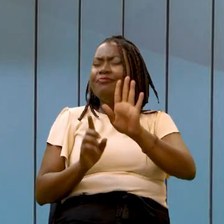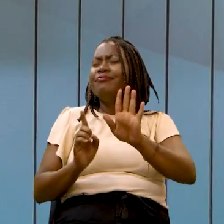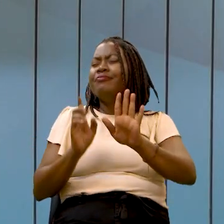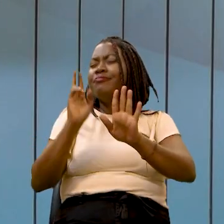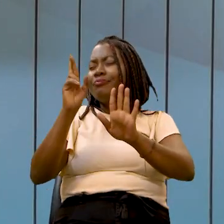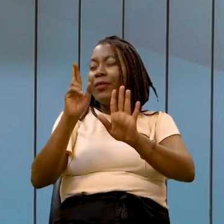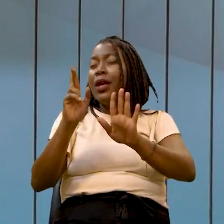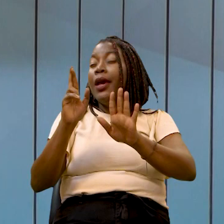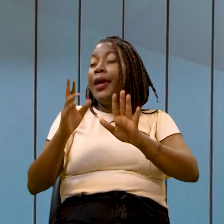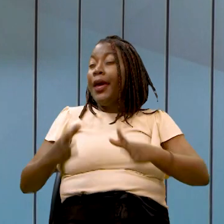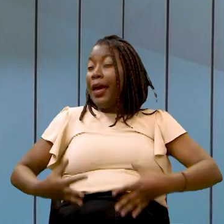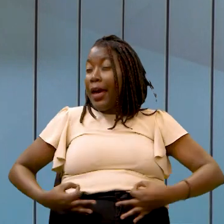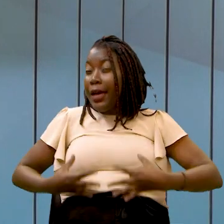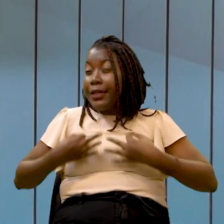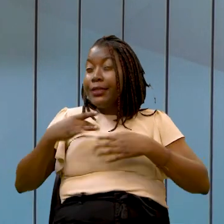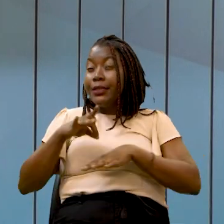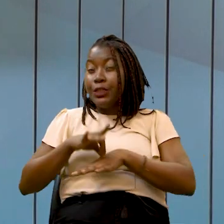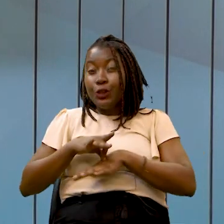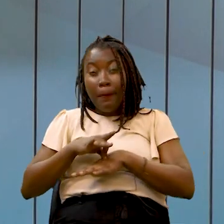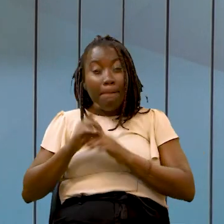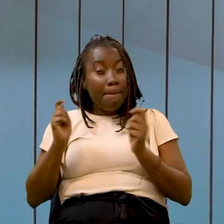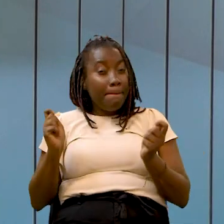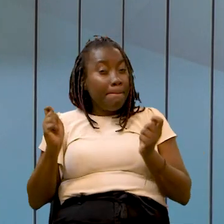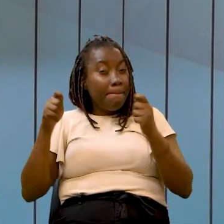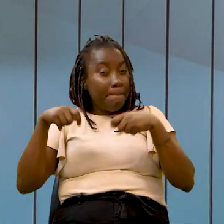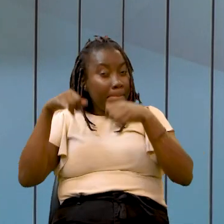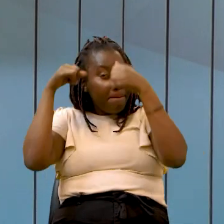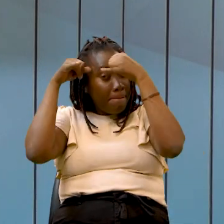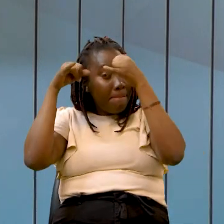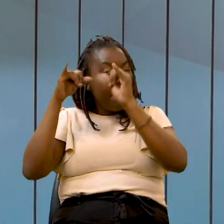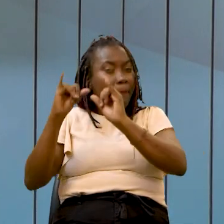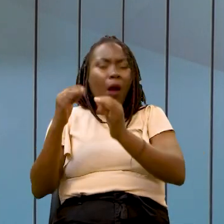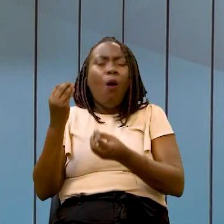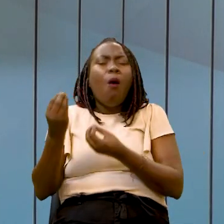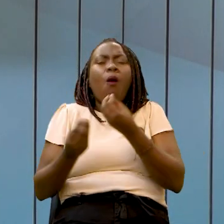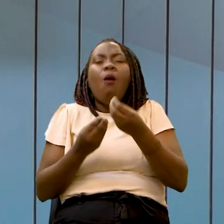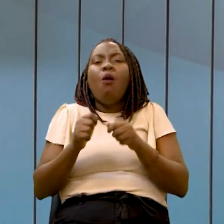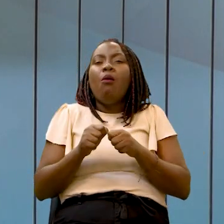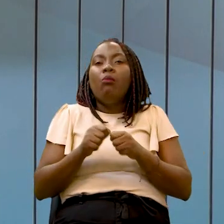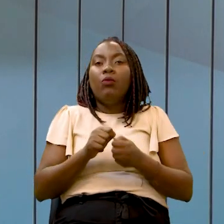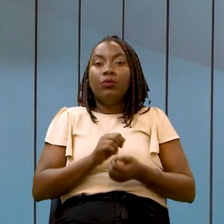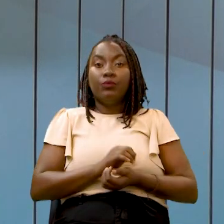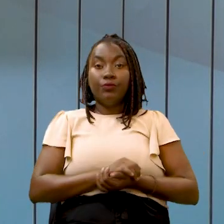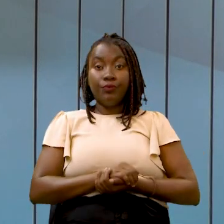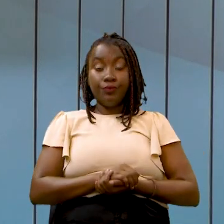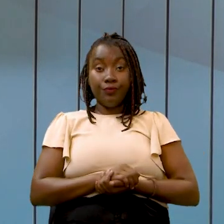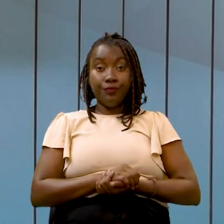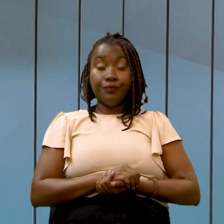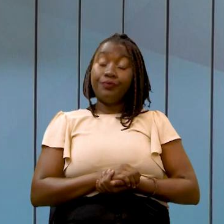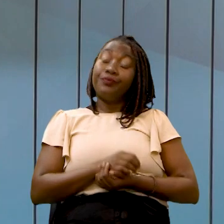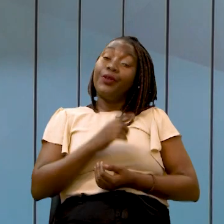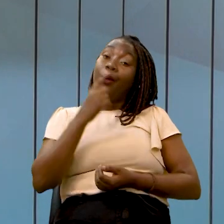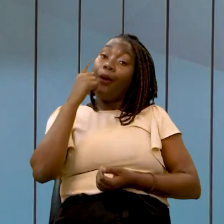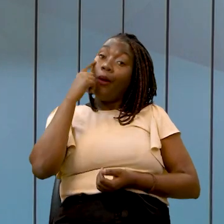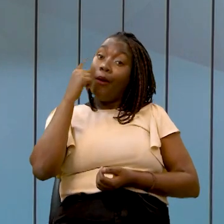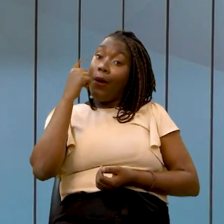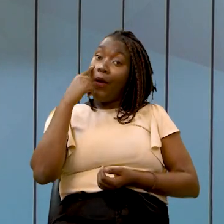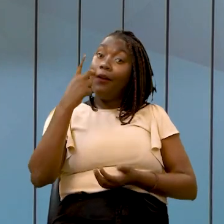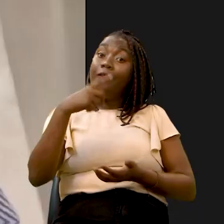nosso quadro. E, doutor Paulo, agora, o câncer de pele, é possível preveni-lo? Como fazer